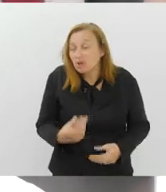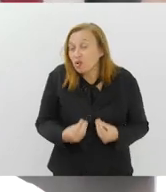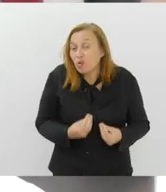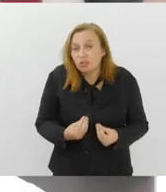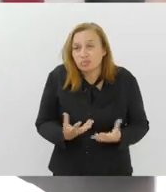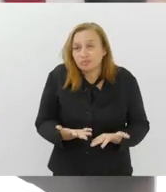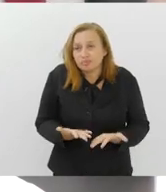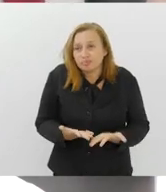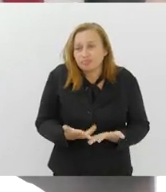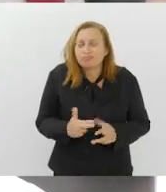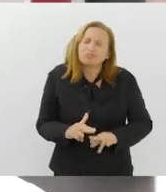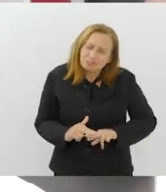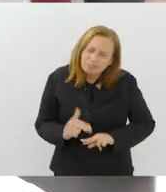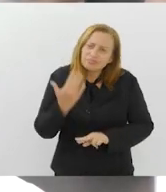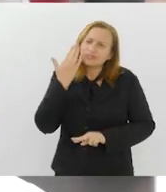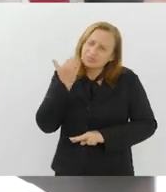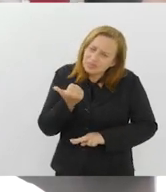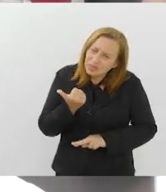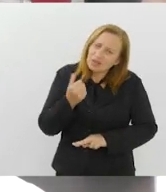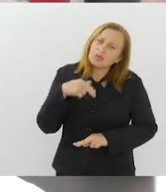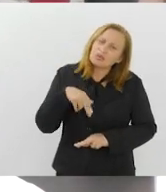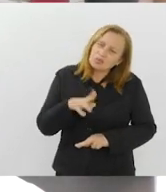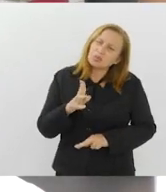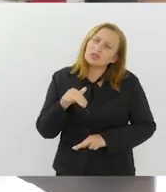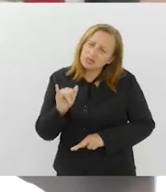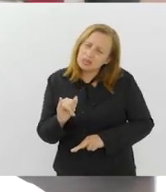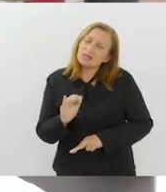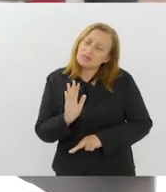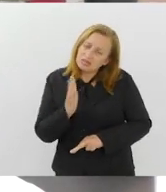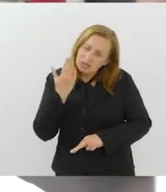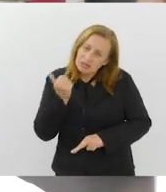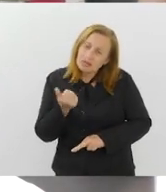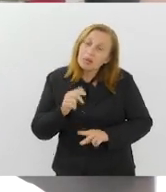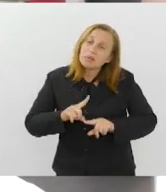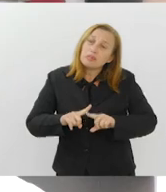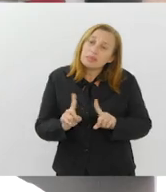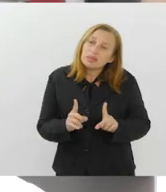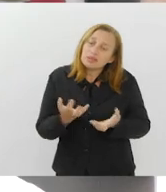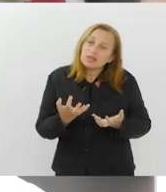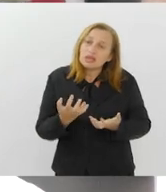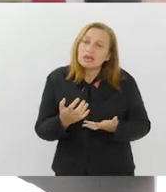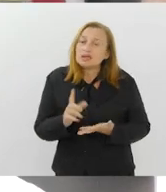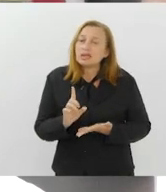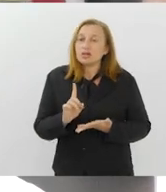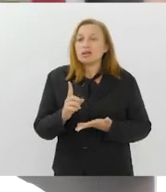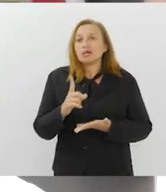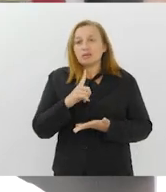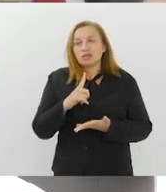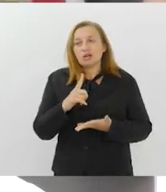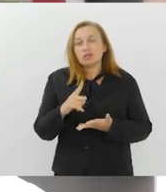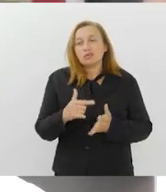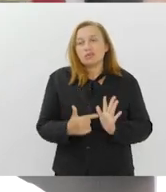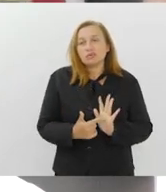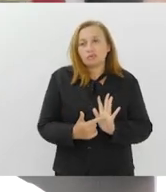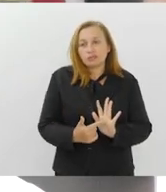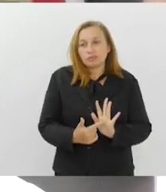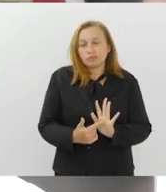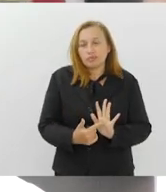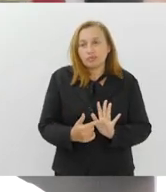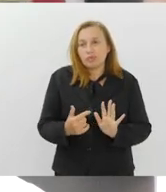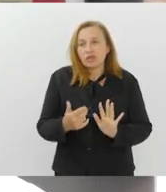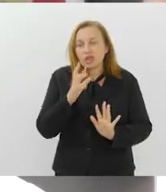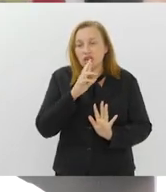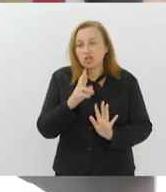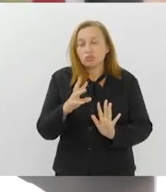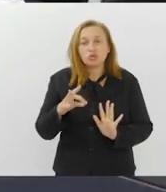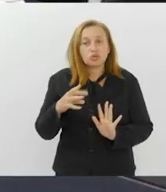o motivo a gente sabe qual é, Munir. Né? Agora eu queria que... Não, é porque eu tenho um grande retrato aqui e isso responde todas as